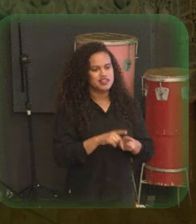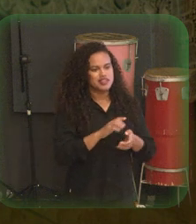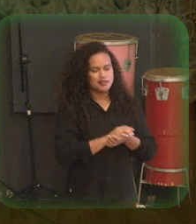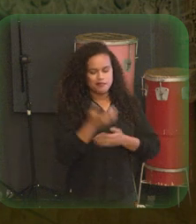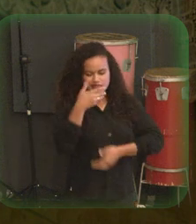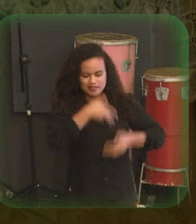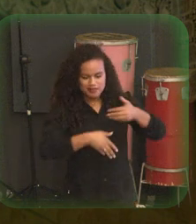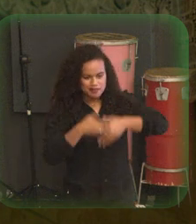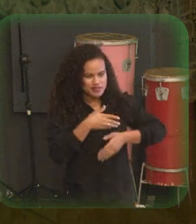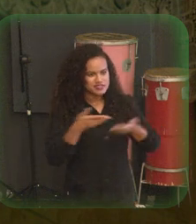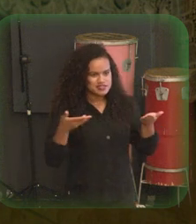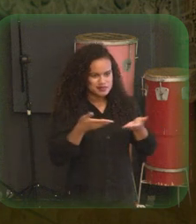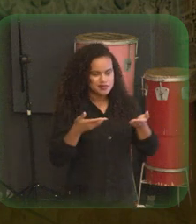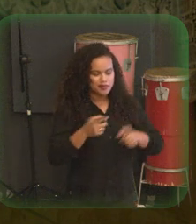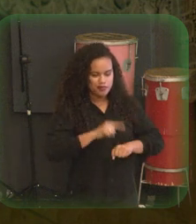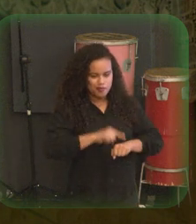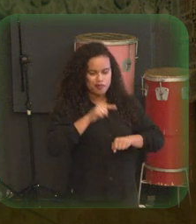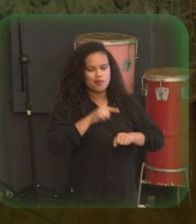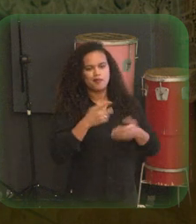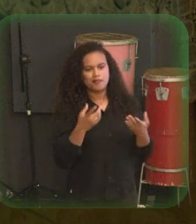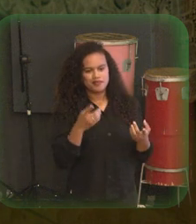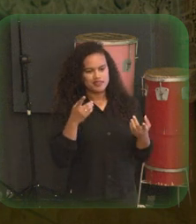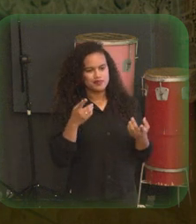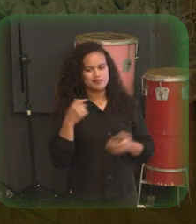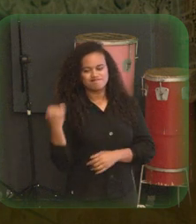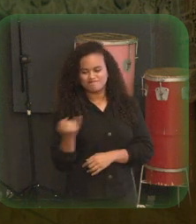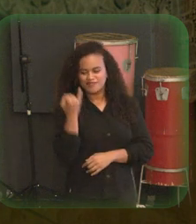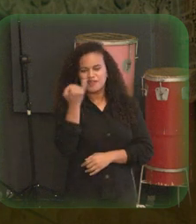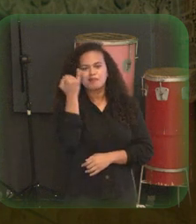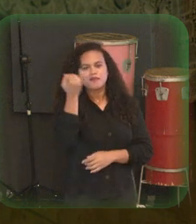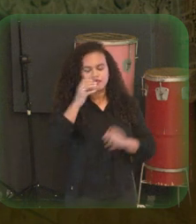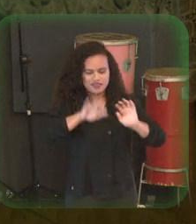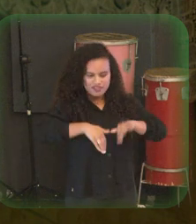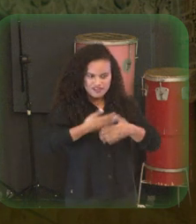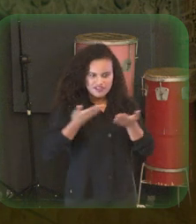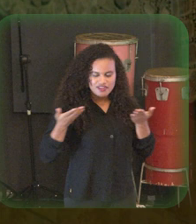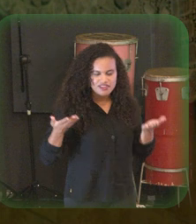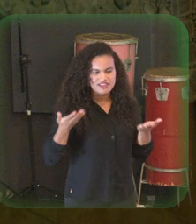de participar desse momento tão importante, desse evento